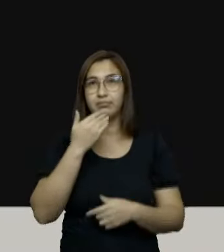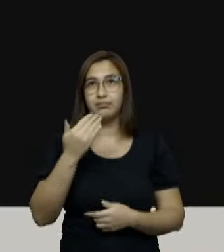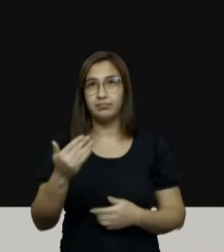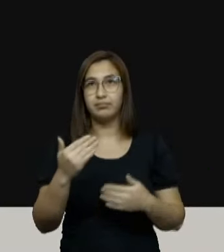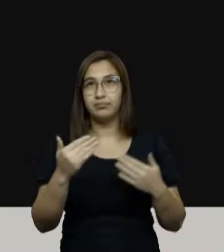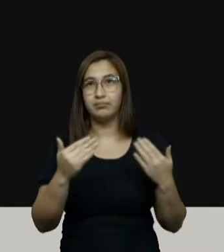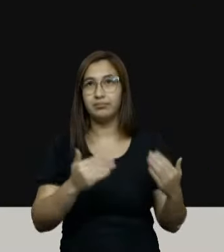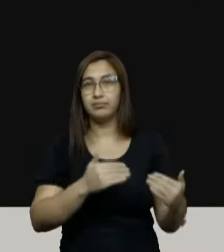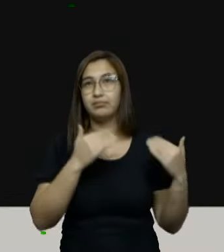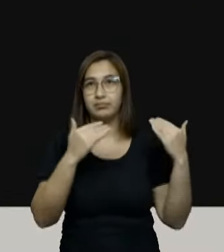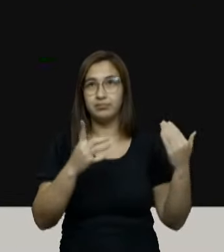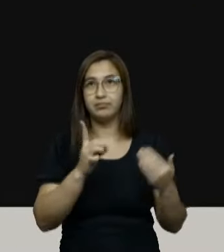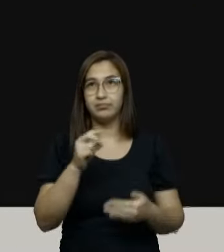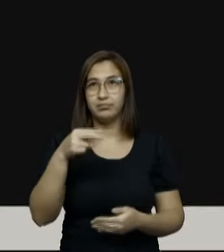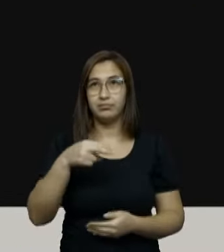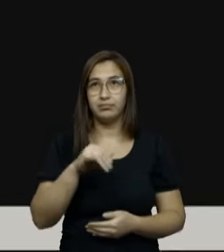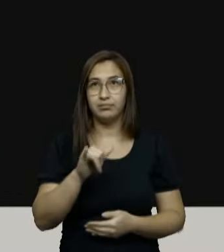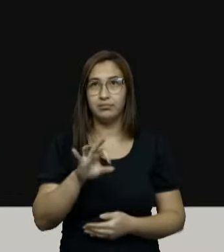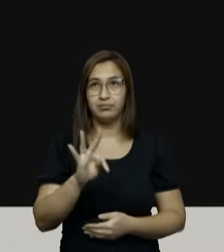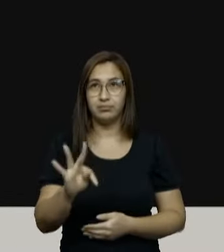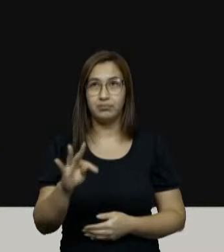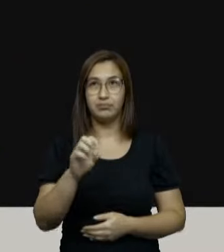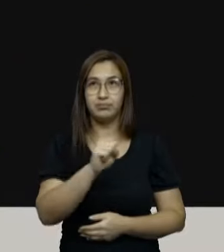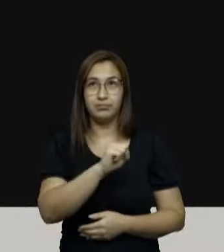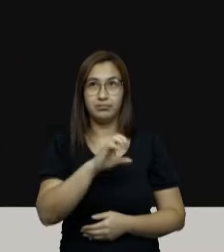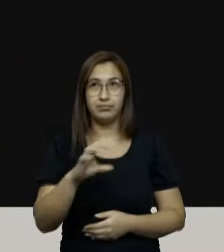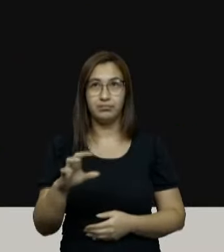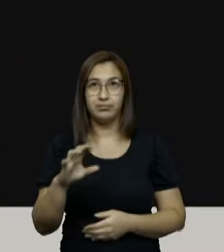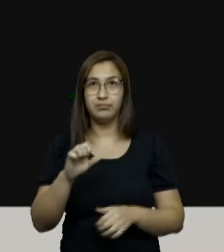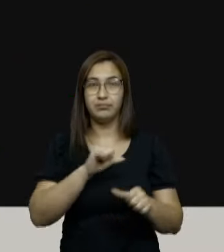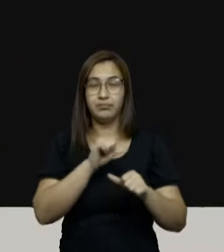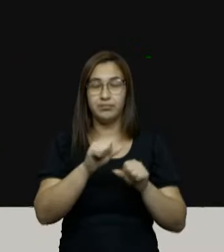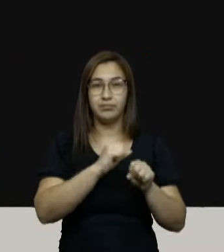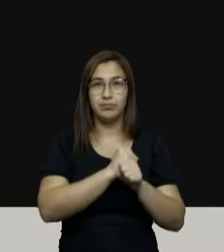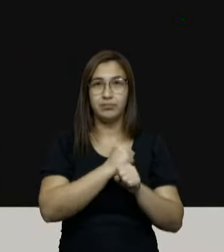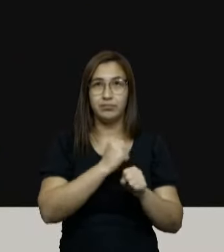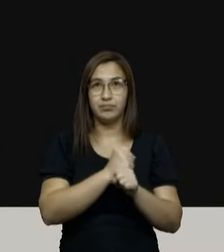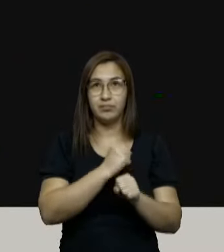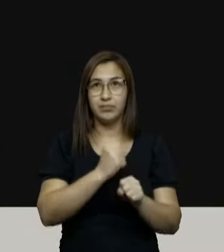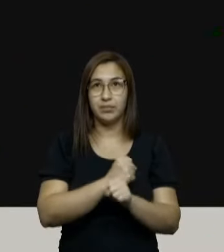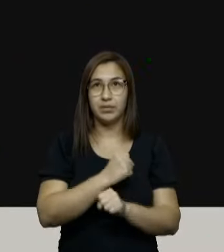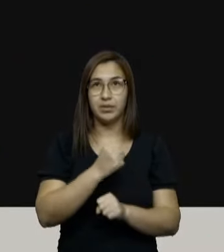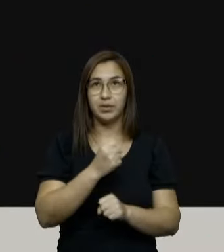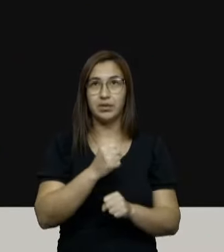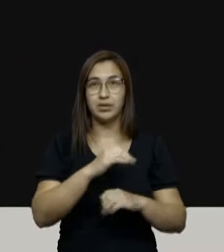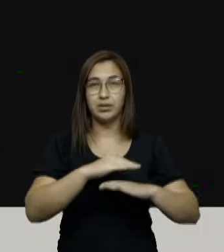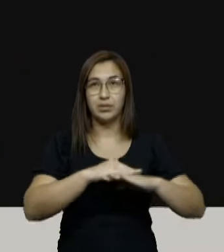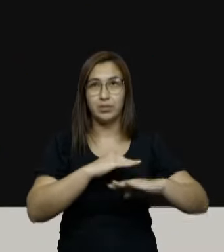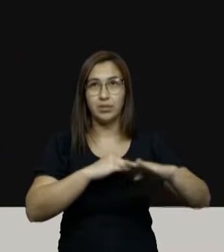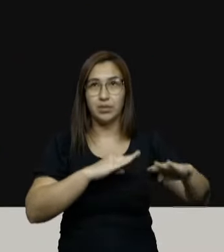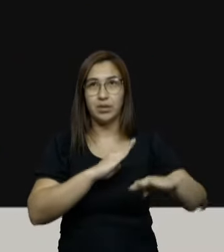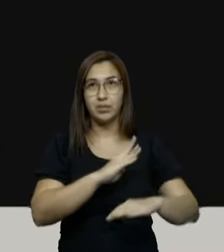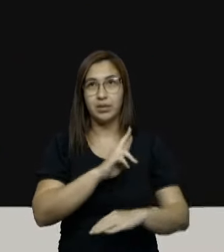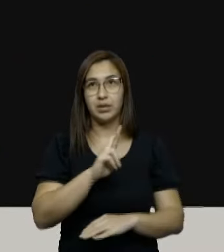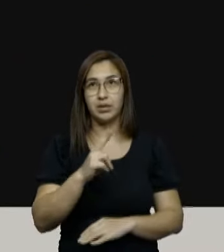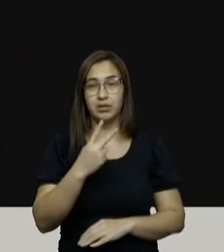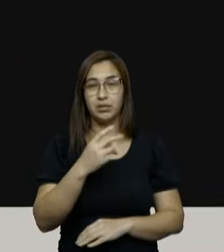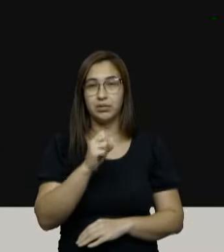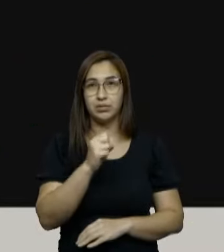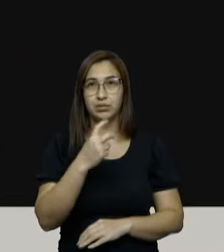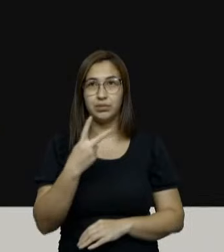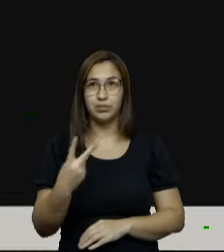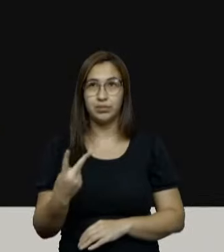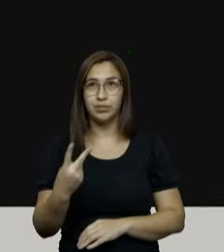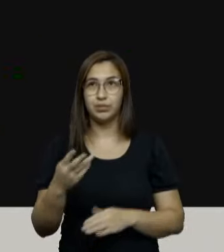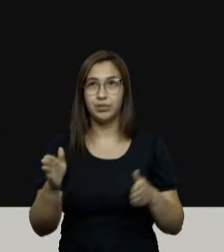ao superintendente do DINIT em Santa Catarina pela reforma e recuperação asfáltica da BR-282,